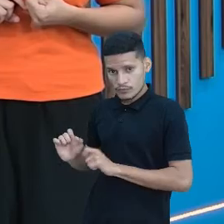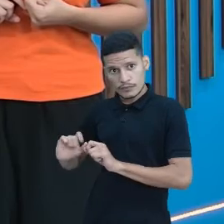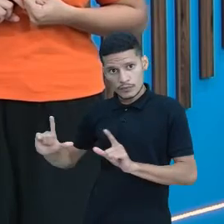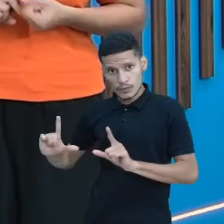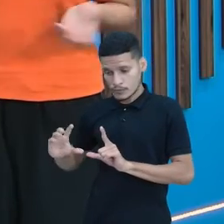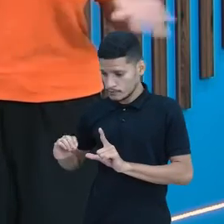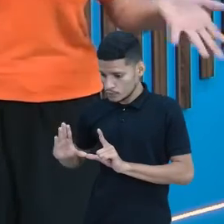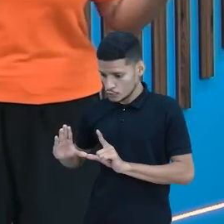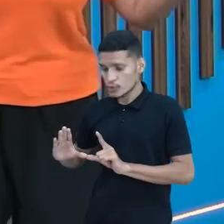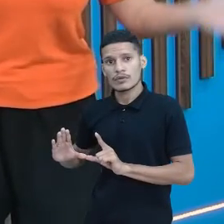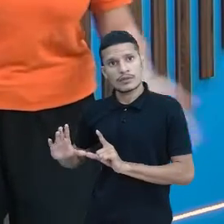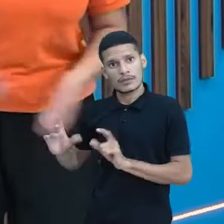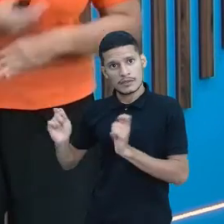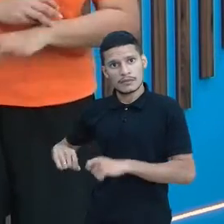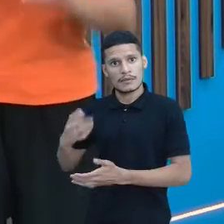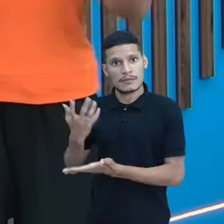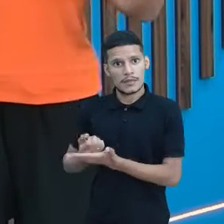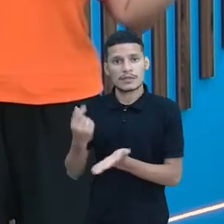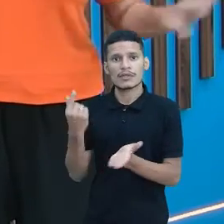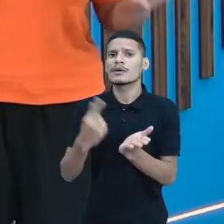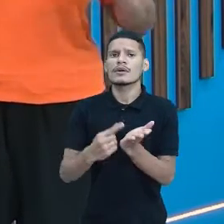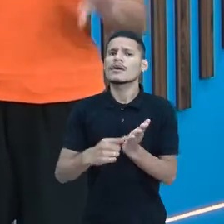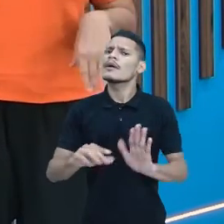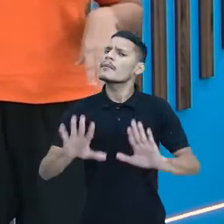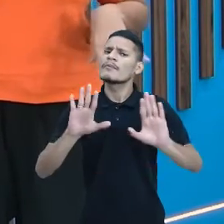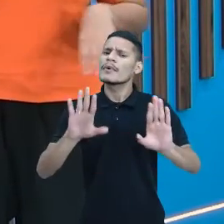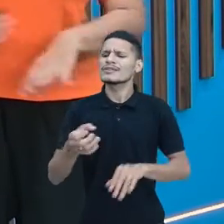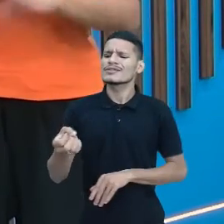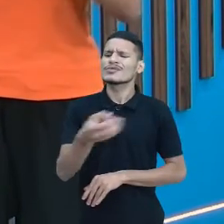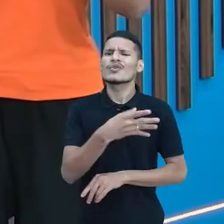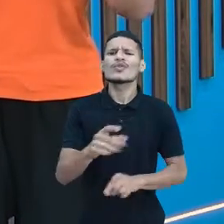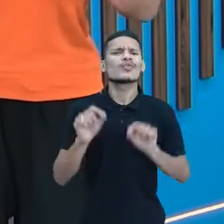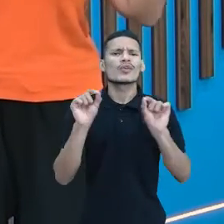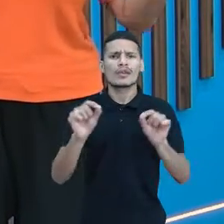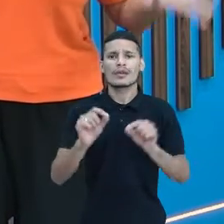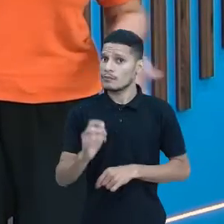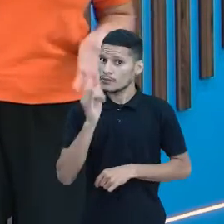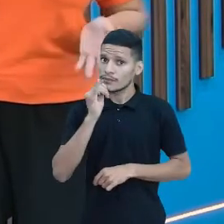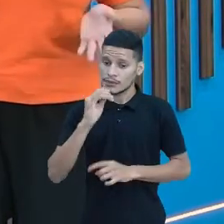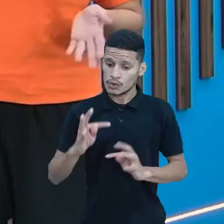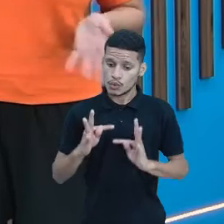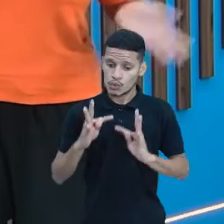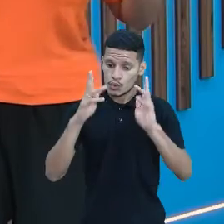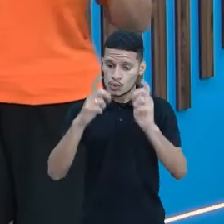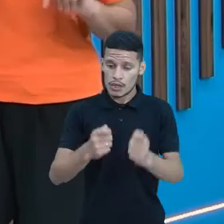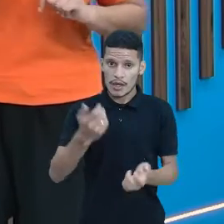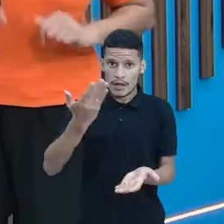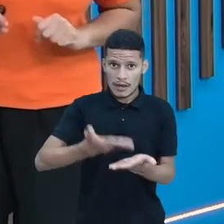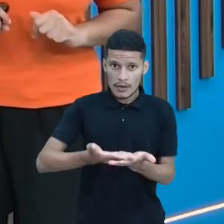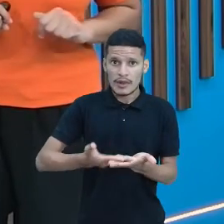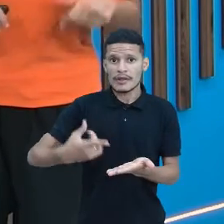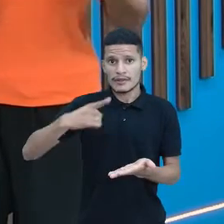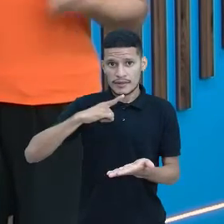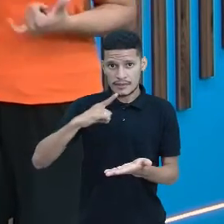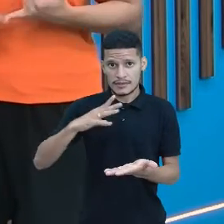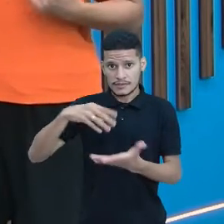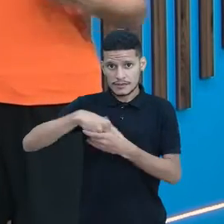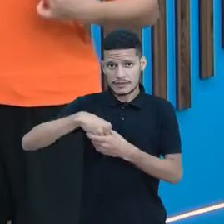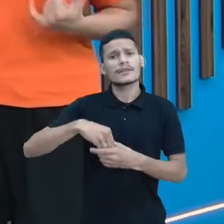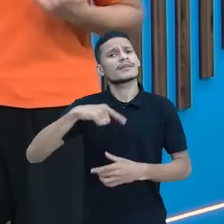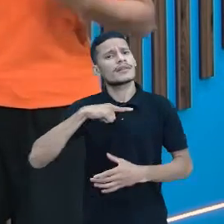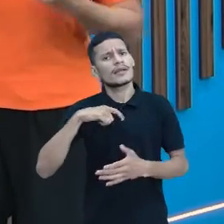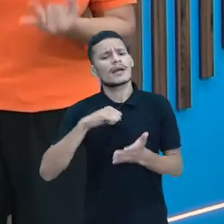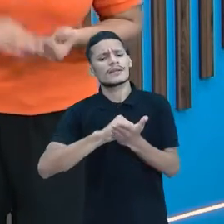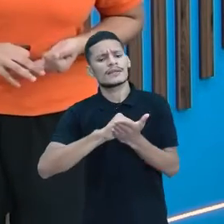tela. Aí você, mas Camille, o que é que vai ter no aplicativo? Além de todas as aulas, a gente também tem